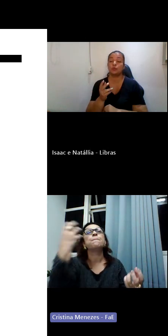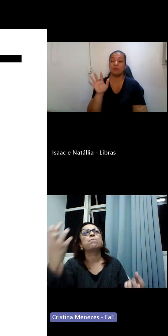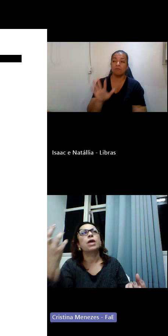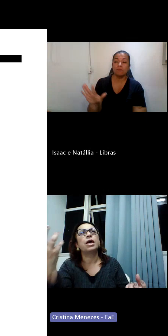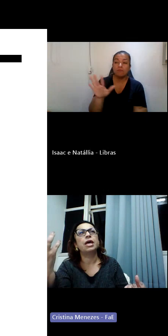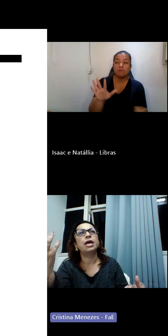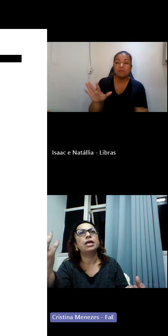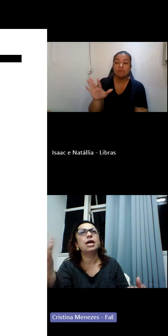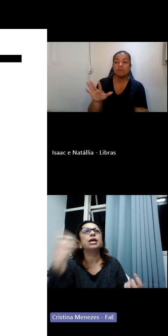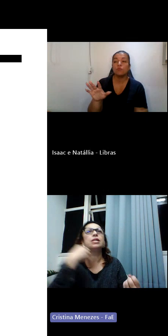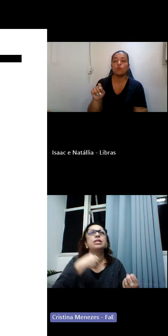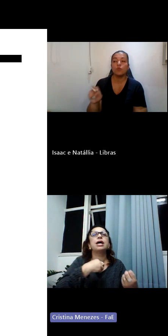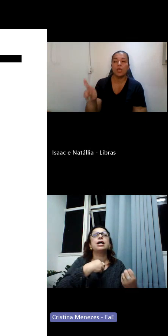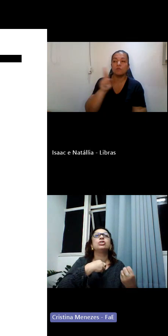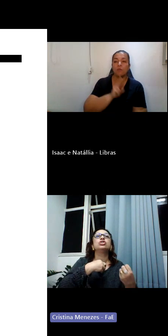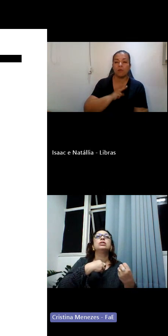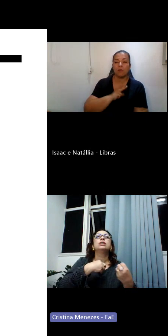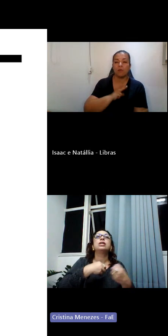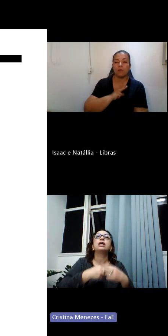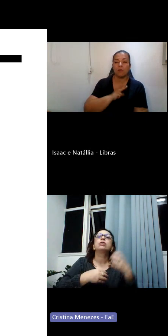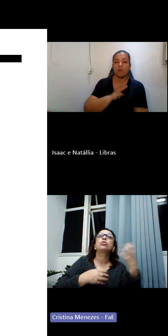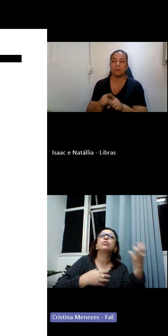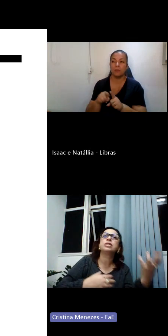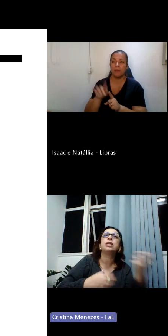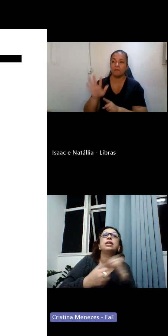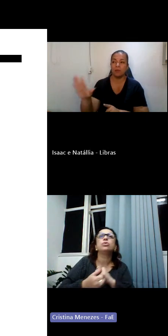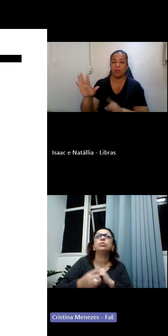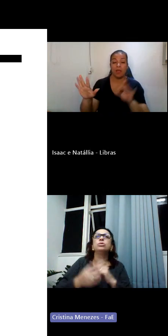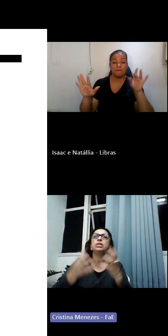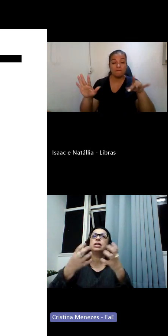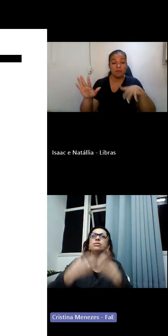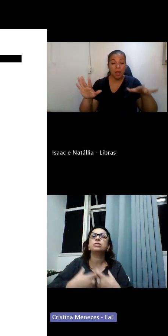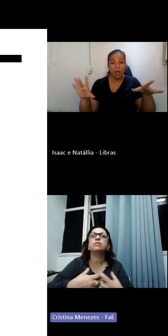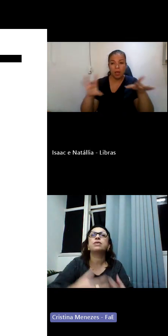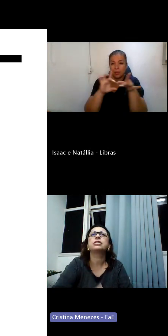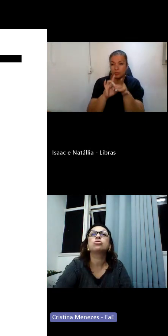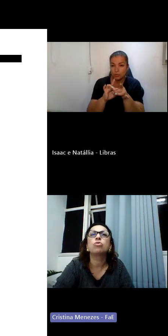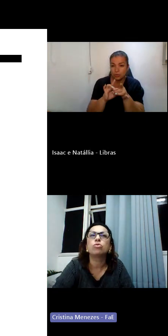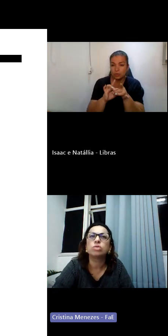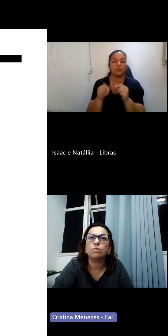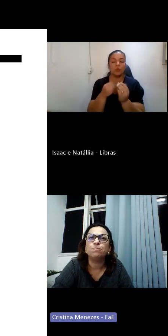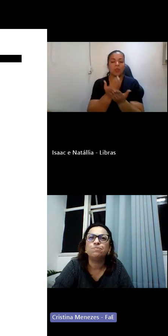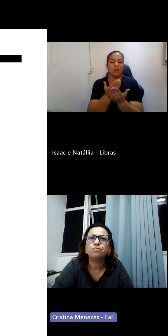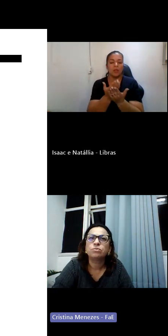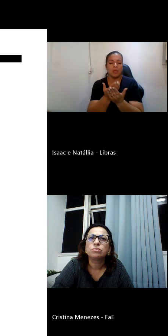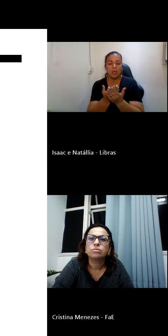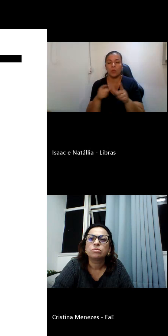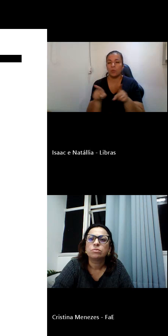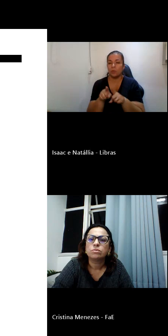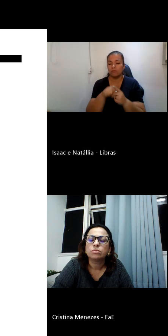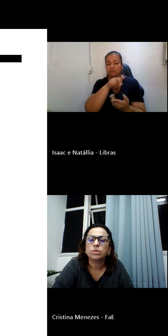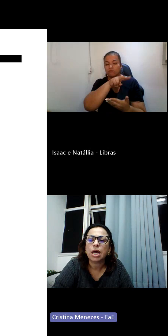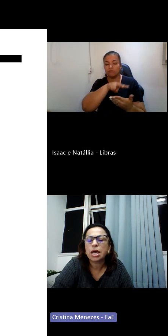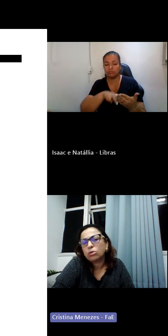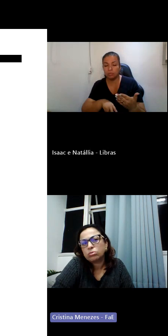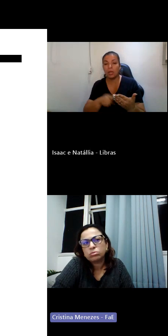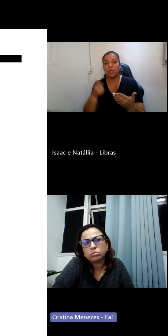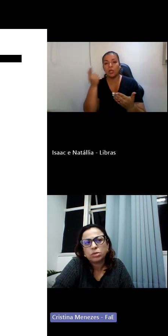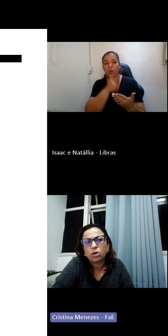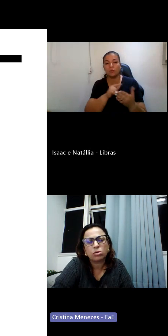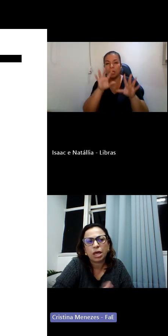professor, e a realidade, né, aquilo que você leu, e ali você faz a sua conclusão. Tá?